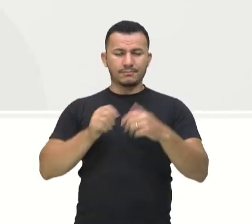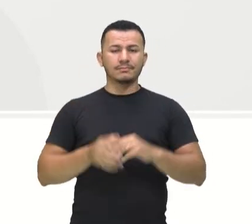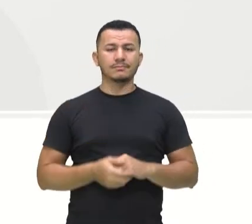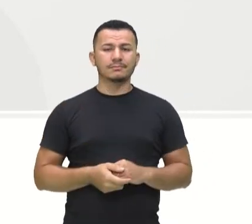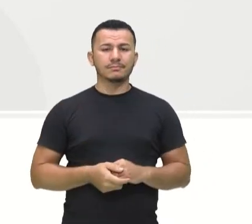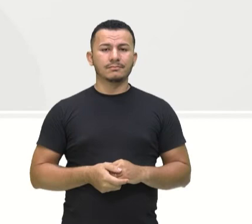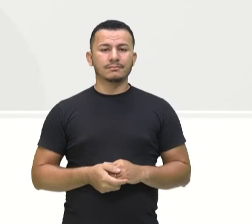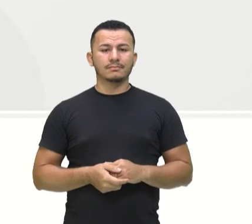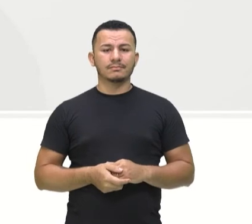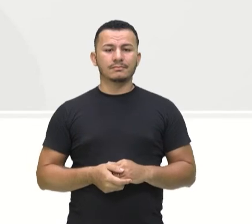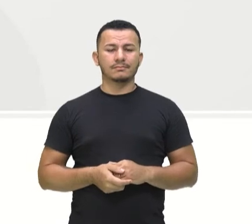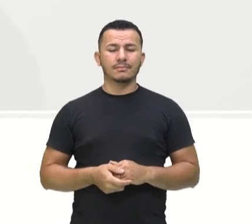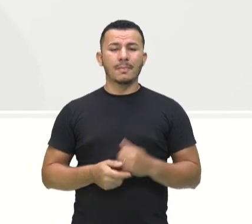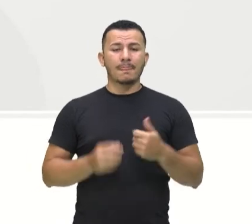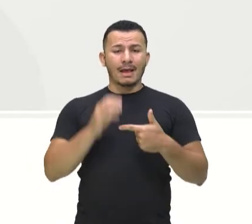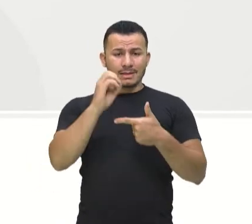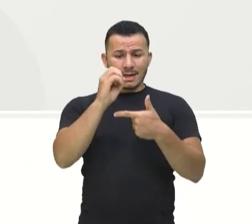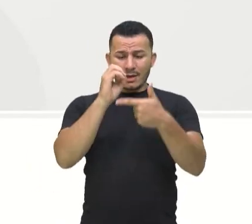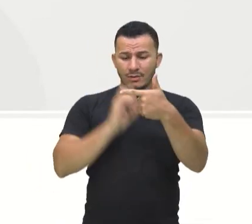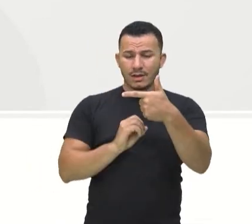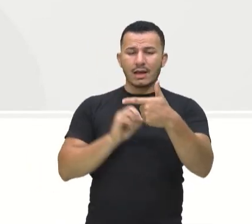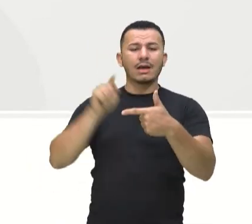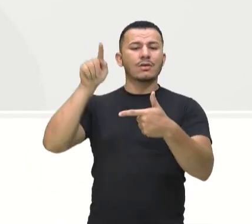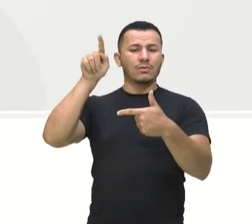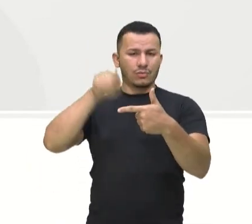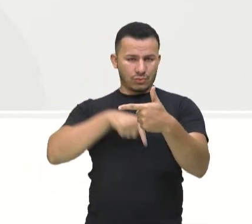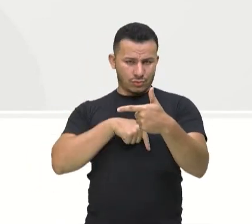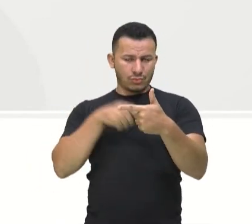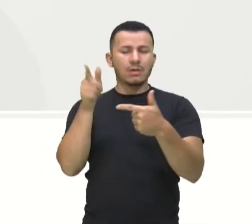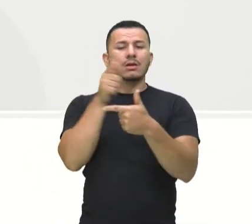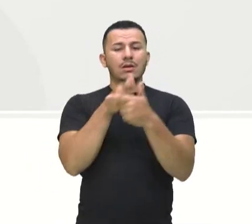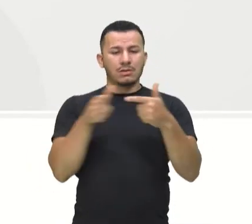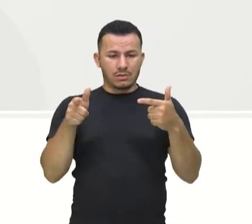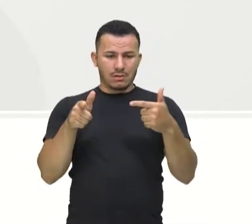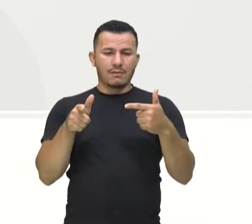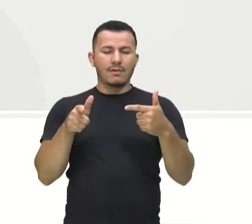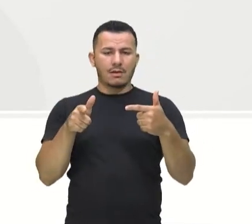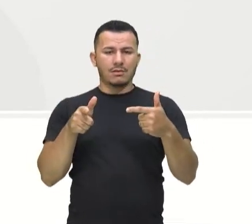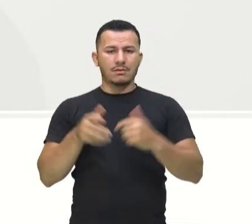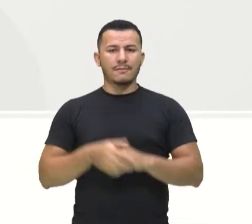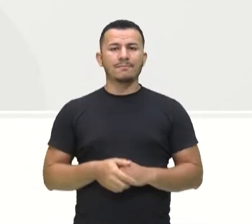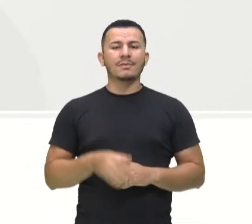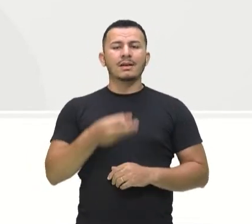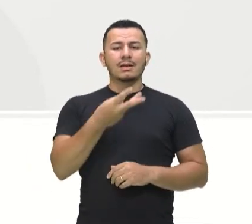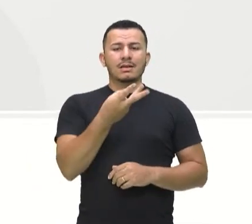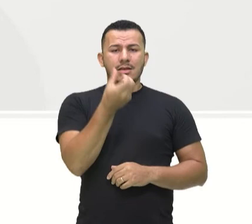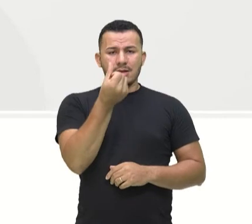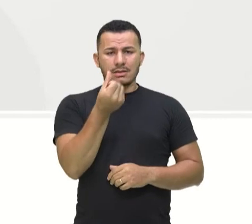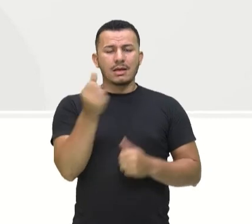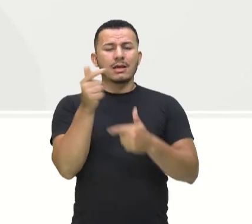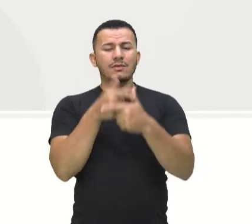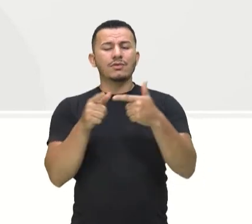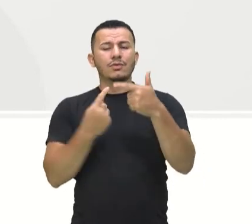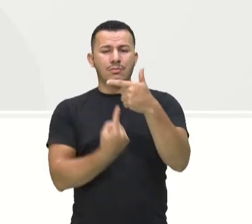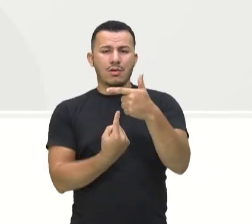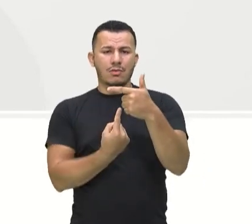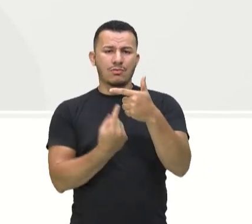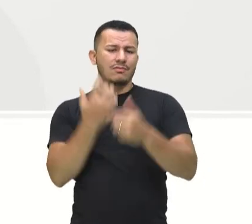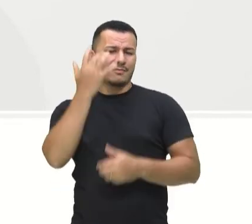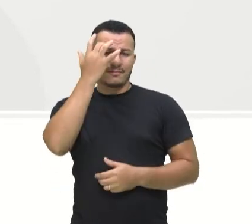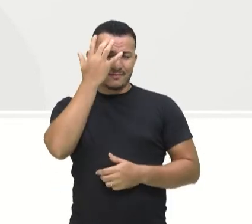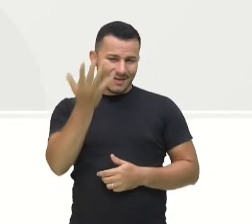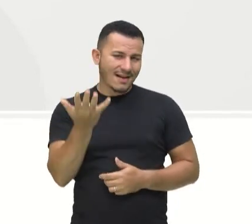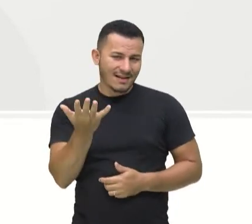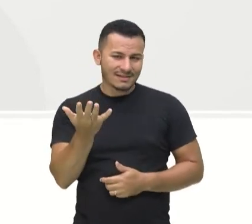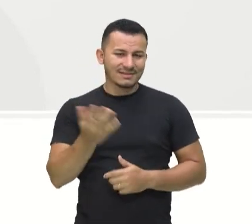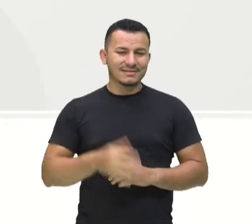aplicando. Tem zero em cima, tem zero embaixo. Divide. E aí sobrou 36 sobre 1. Aí ficou fácil para a